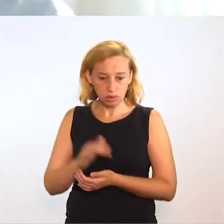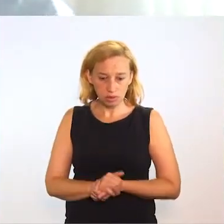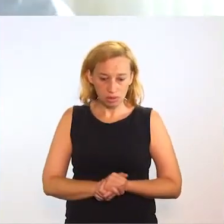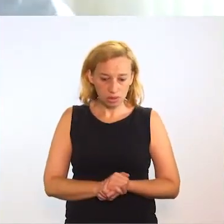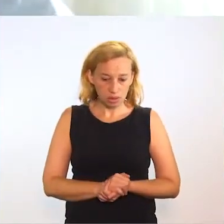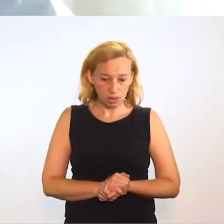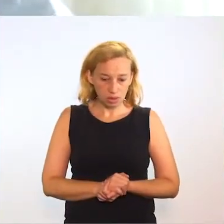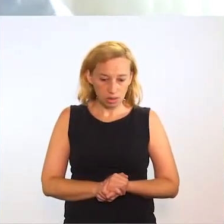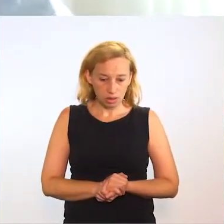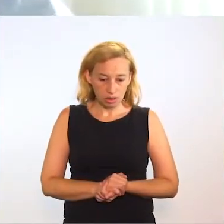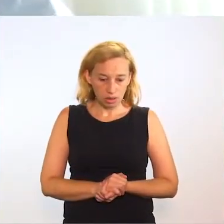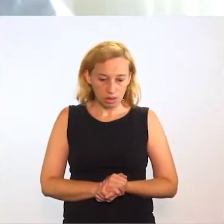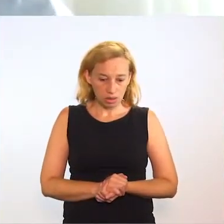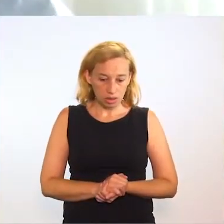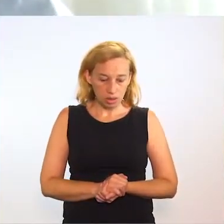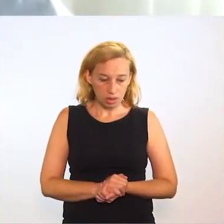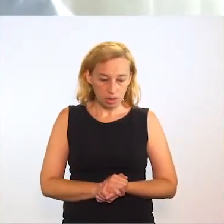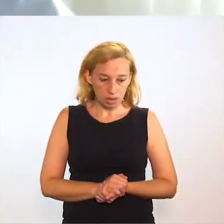anos atrás,